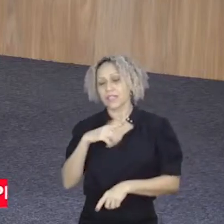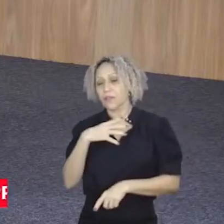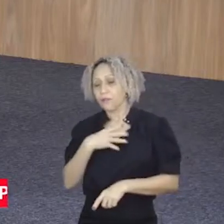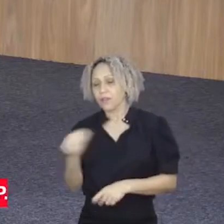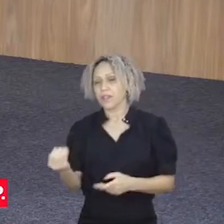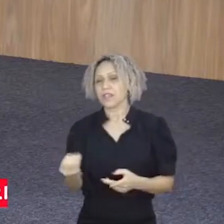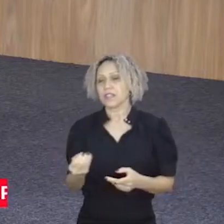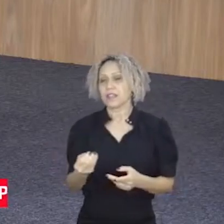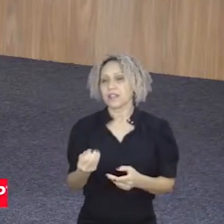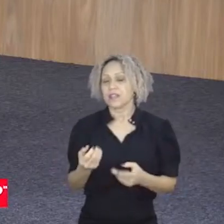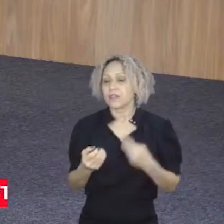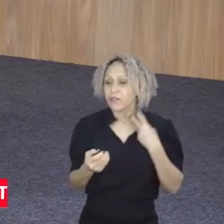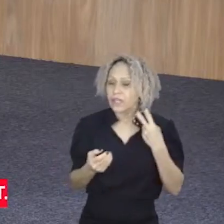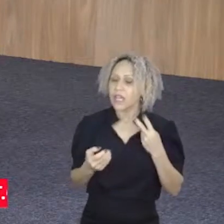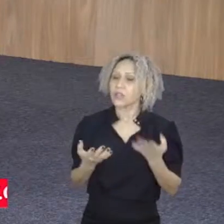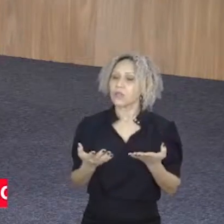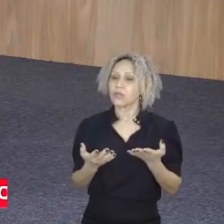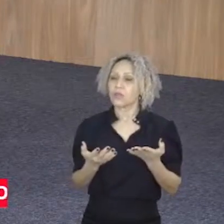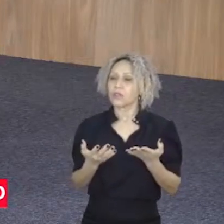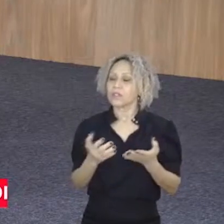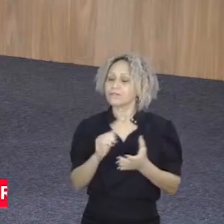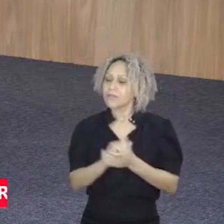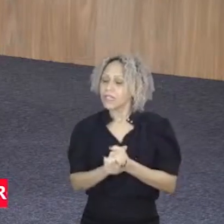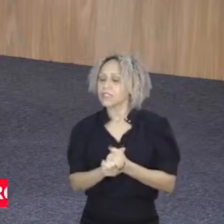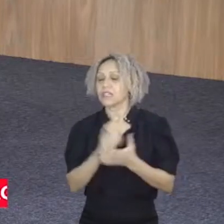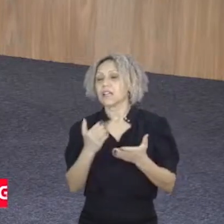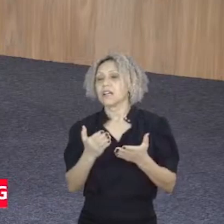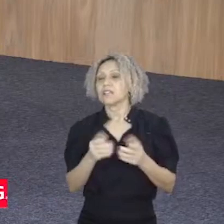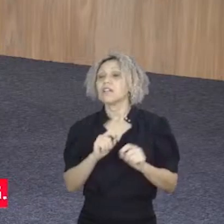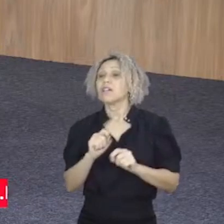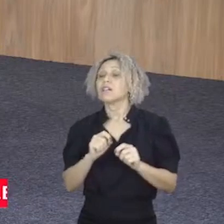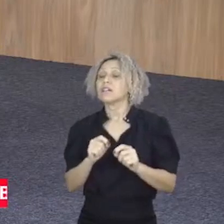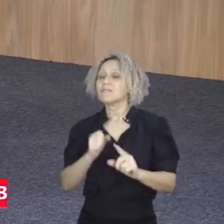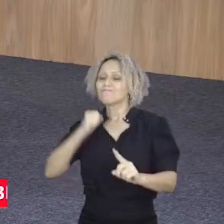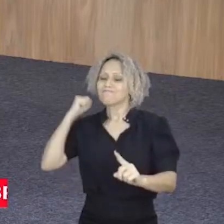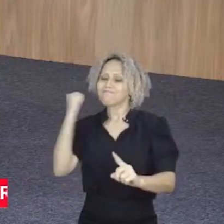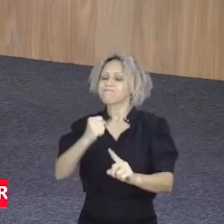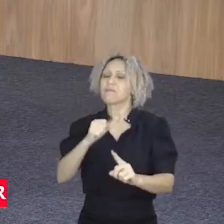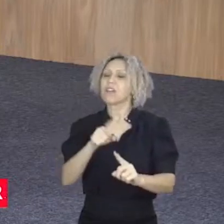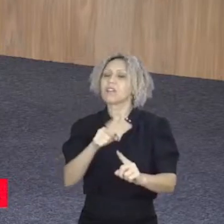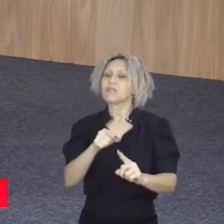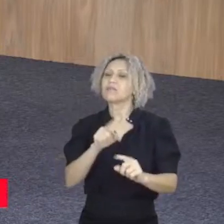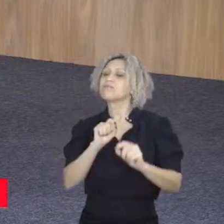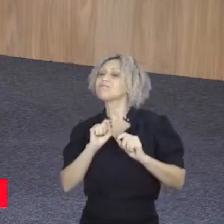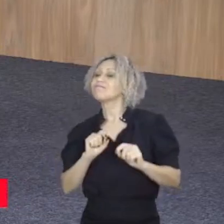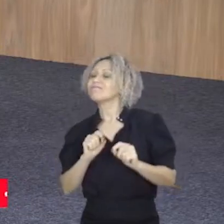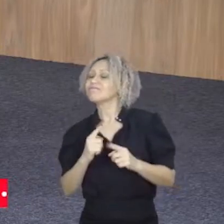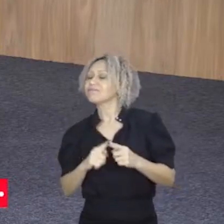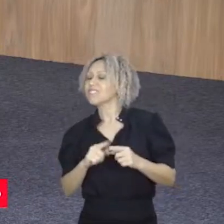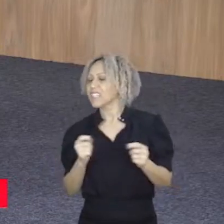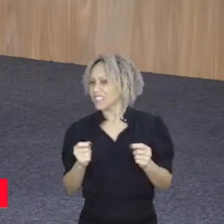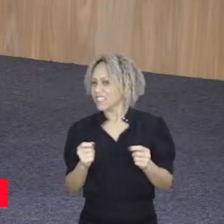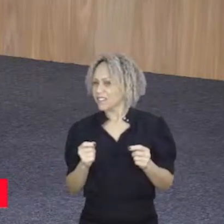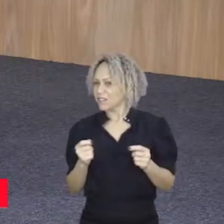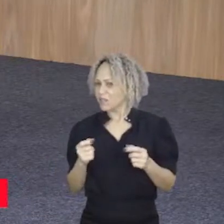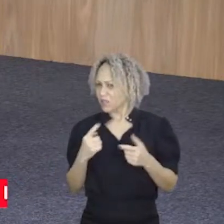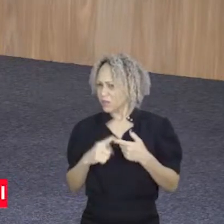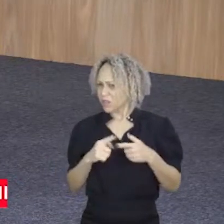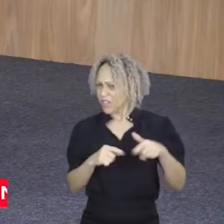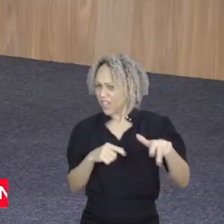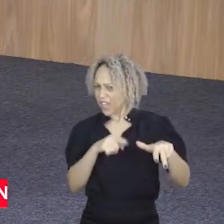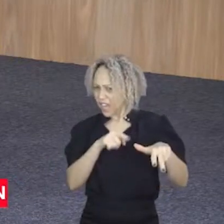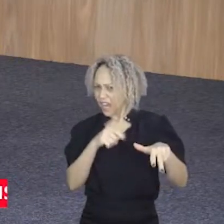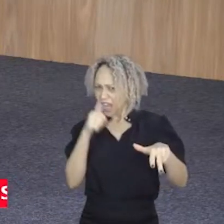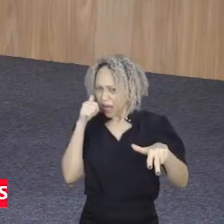do Rio de Janeiro. Na sua opinião, esse assassinato foi um crime político e de gênero? Sem